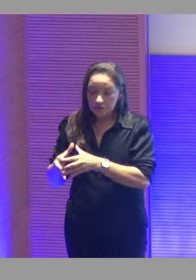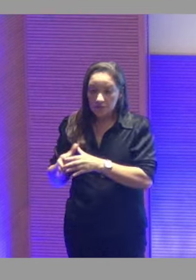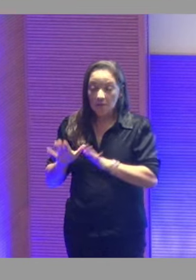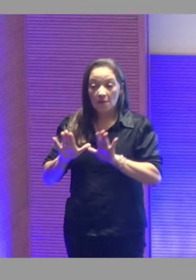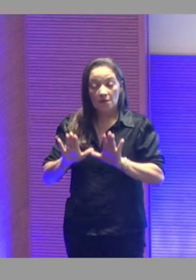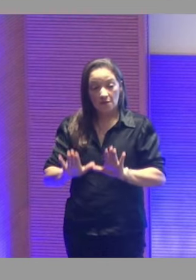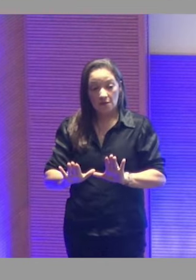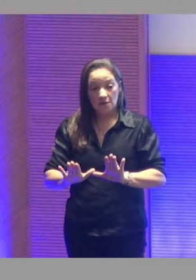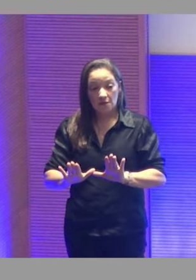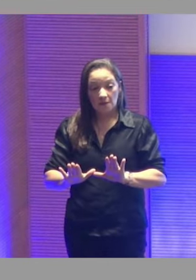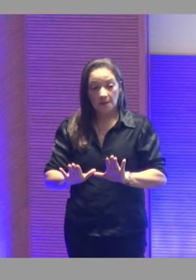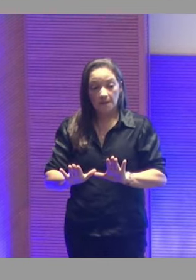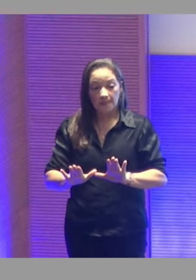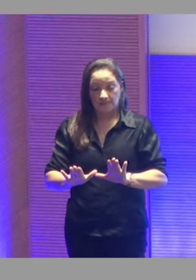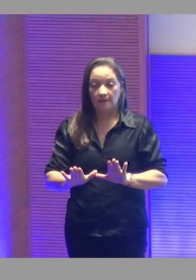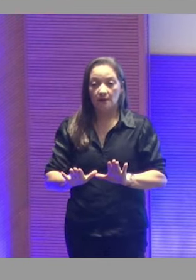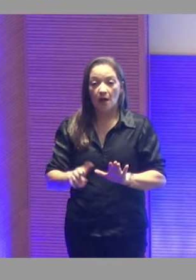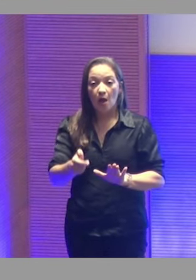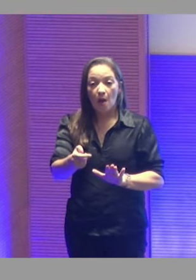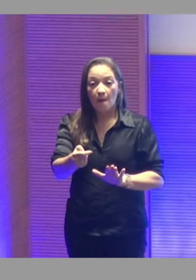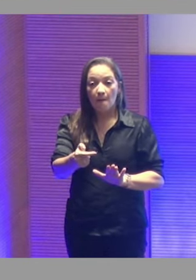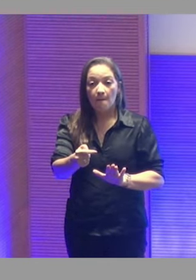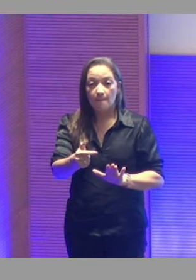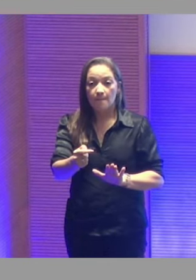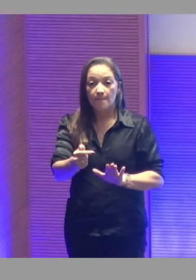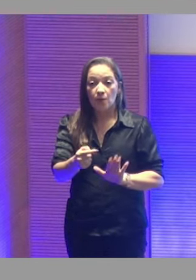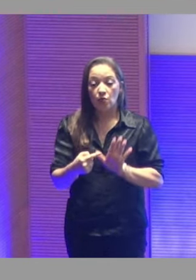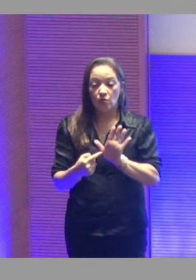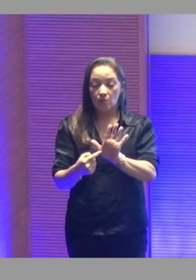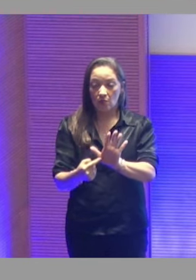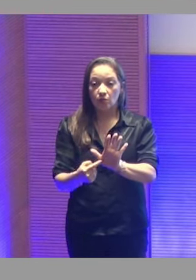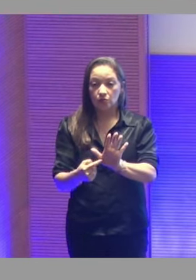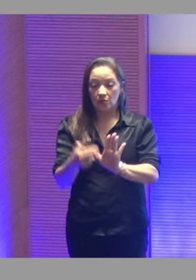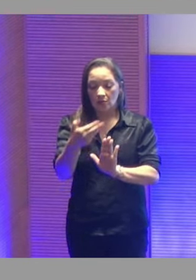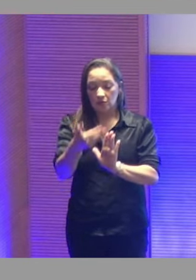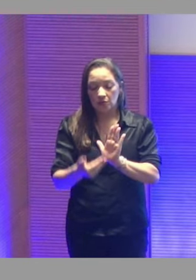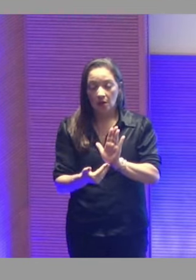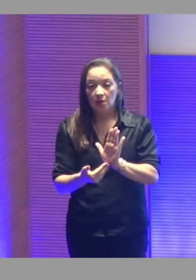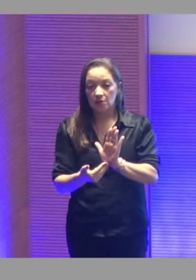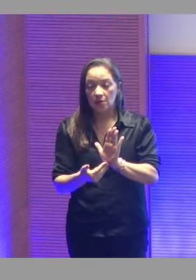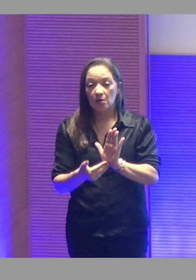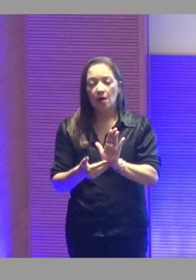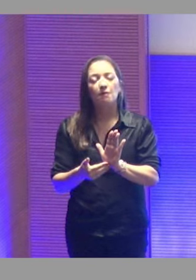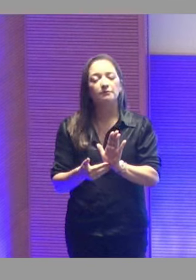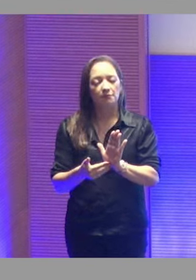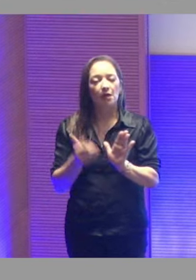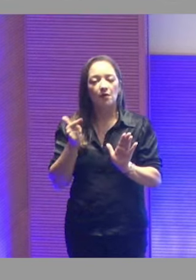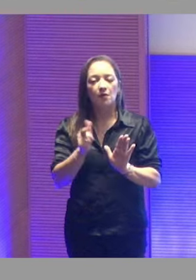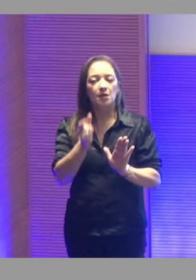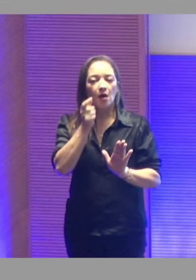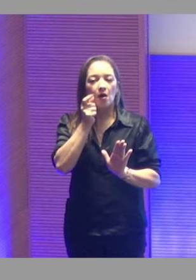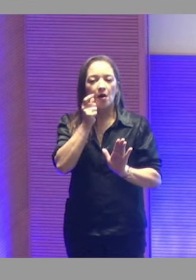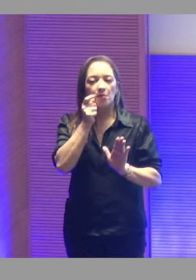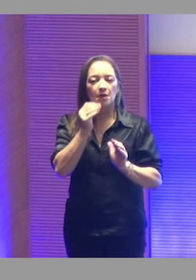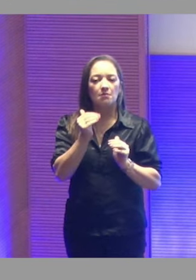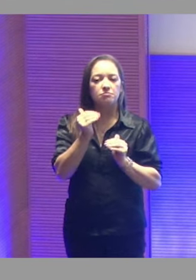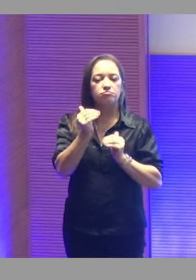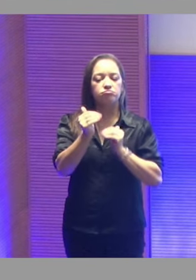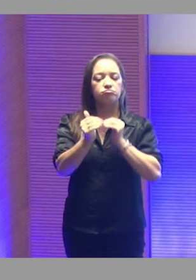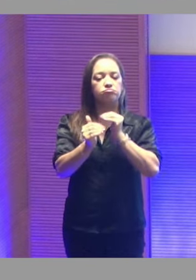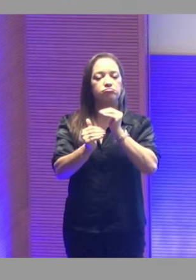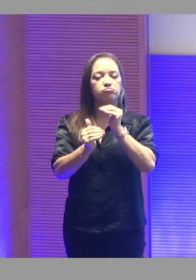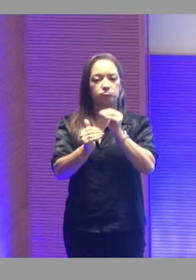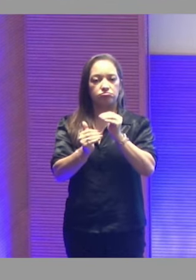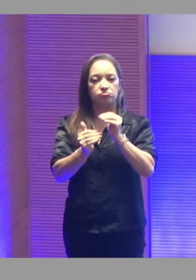porém por mais que sejam pouco relatadas a gente já consegue observar uma evolução no número de organizações que reportam essas